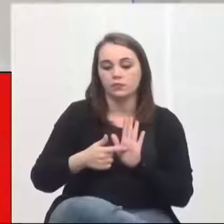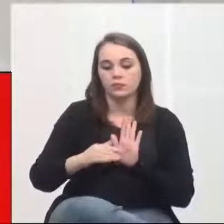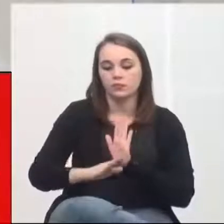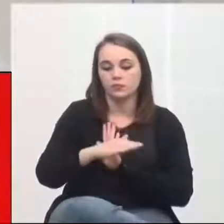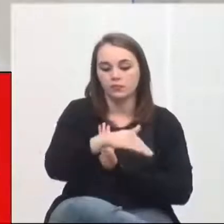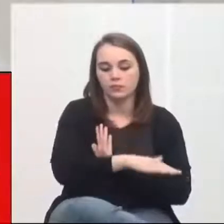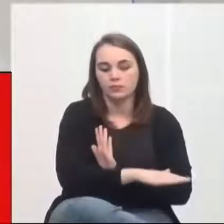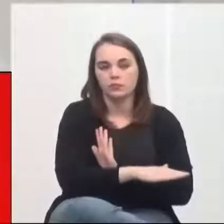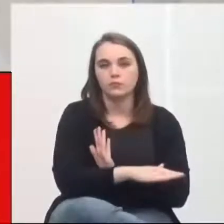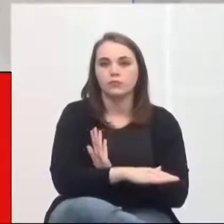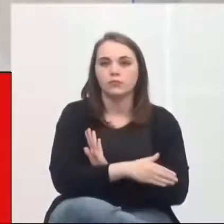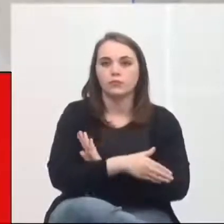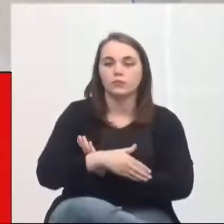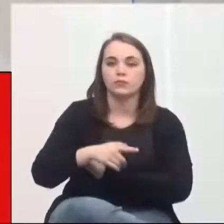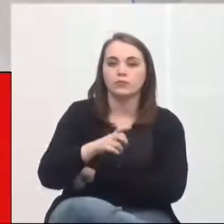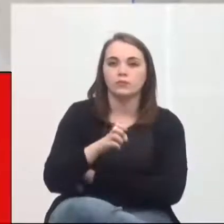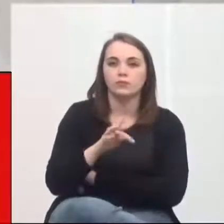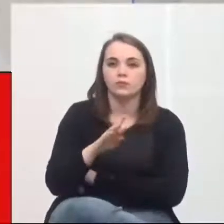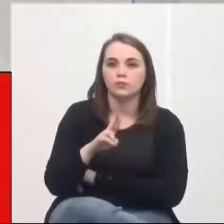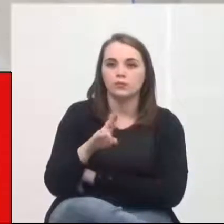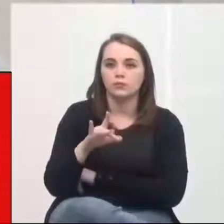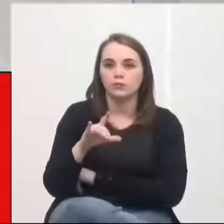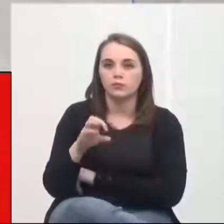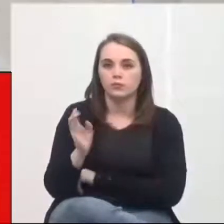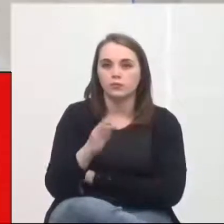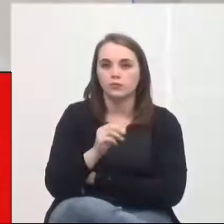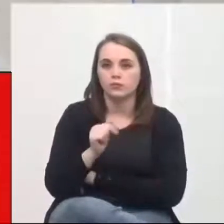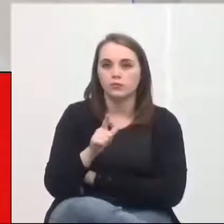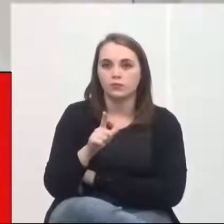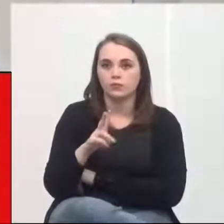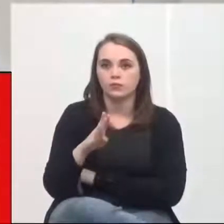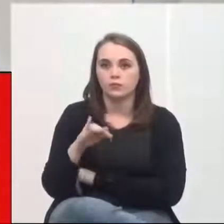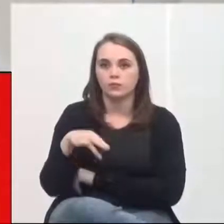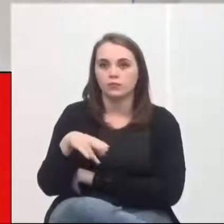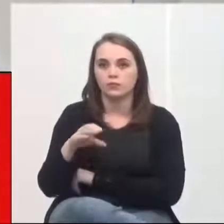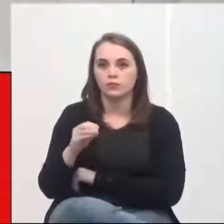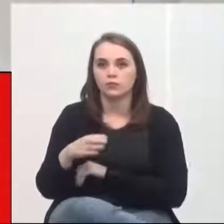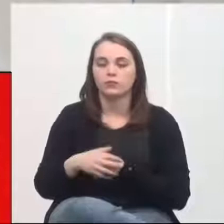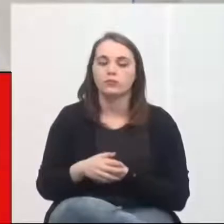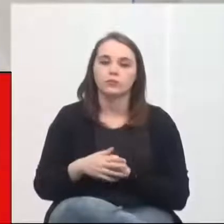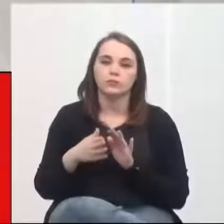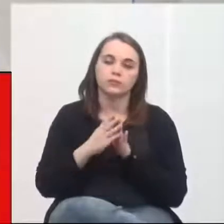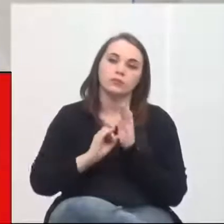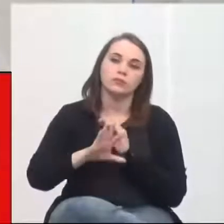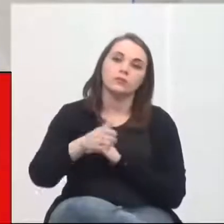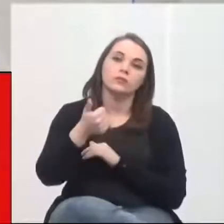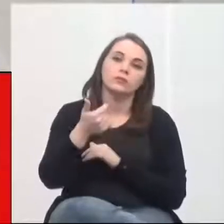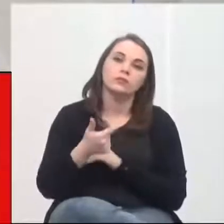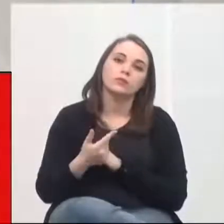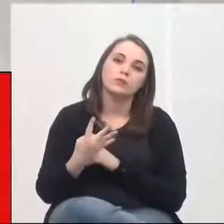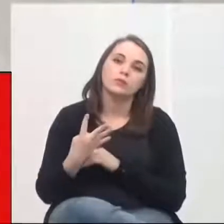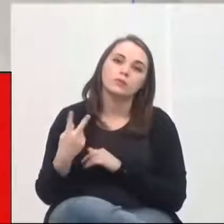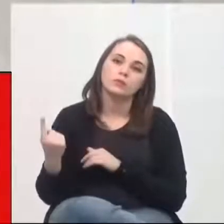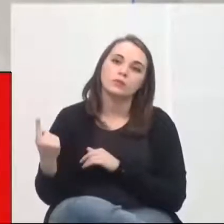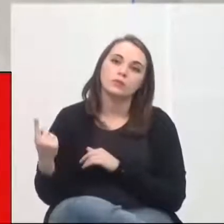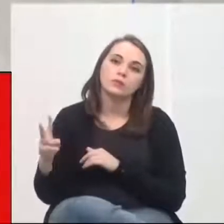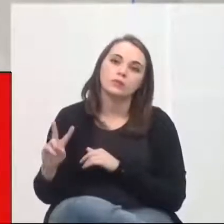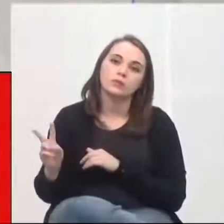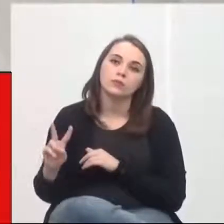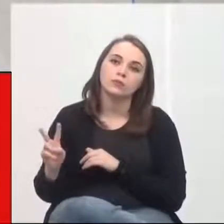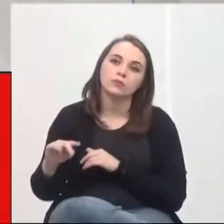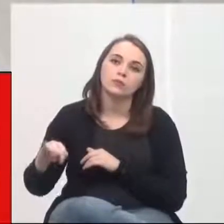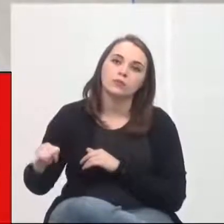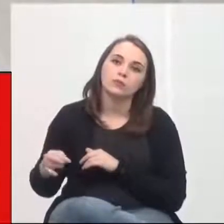na rua Getúlio Albino Cândido, de frente ao número 546, no bairro Vila Nova Esperança. Indicação 1241-2021, autor vereador